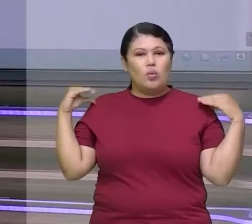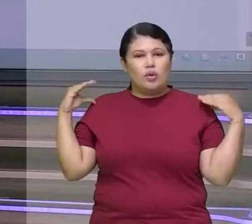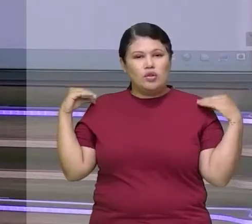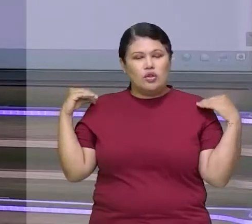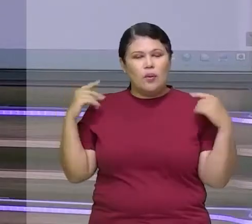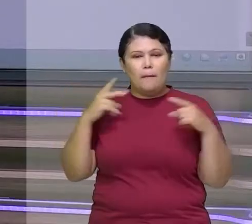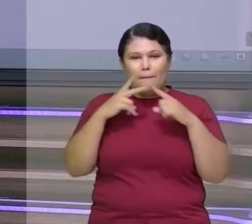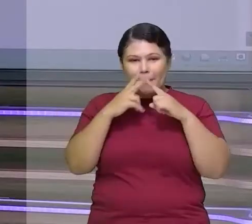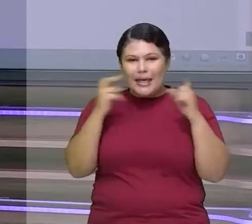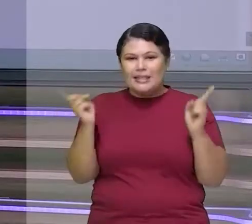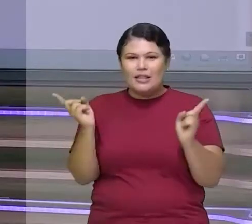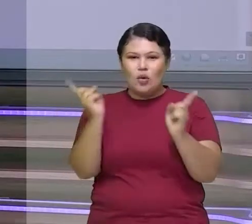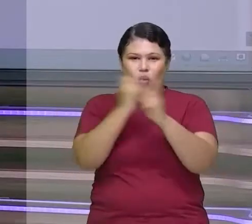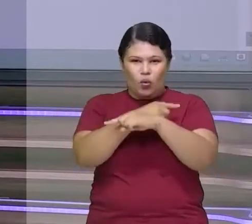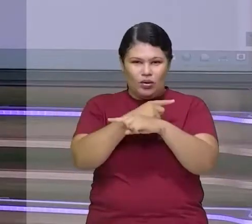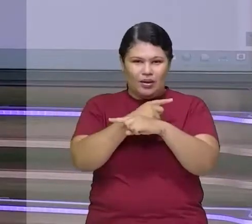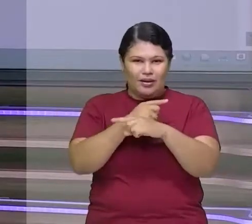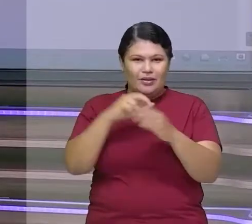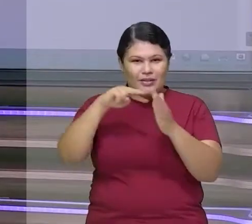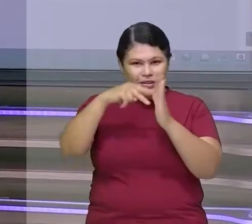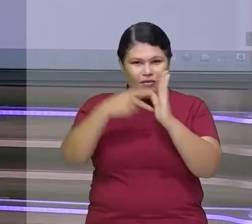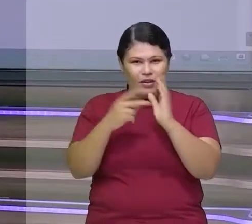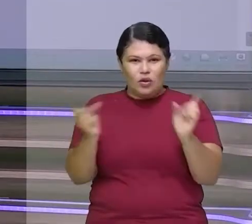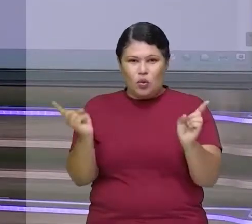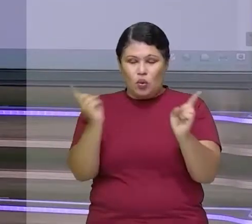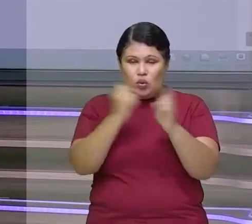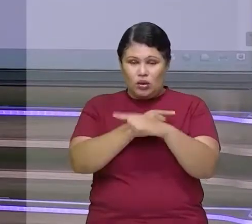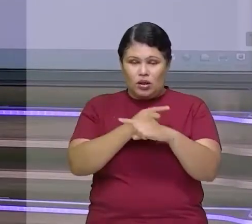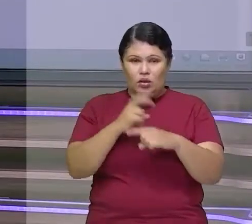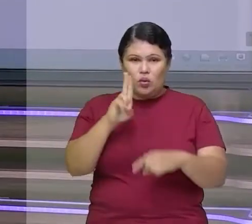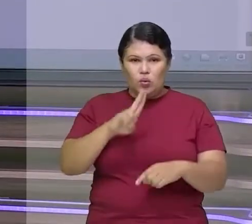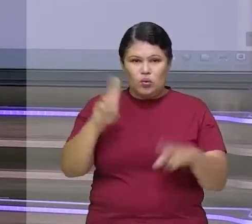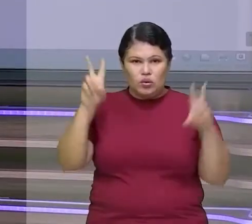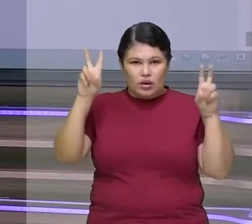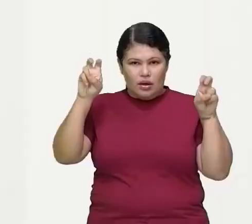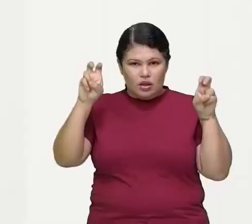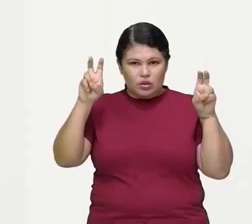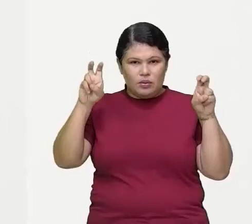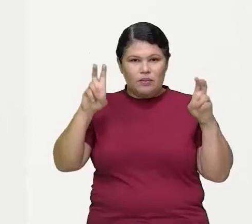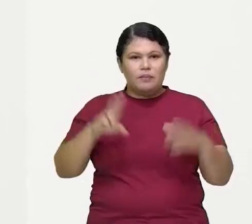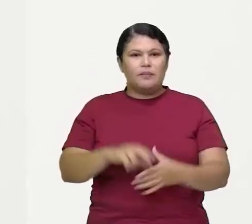sentido contrário. Eu posso usar a aspa também para demarcar.